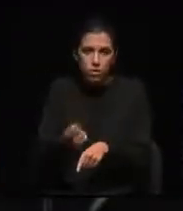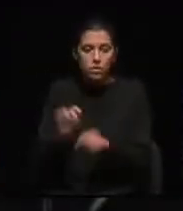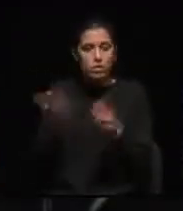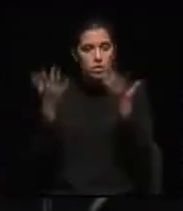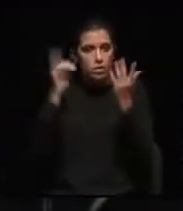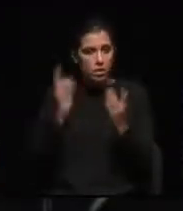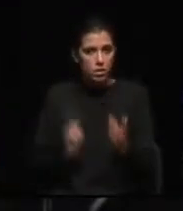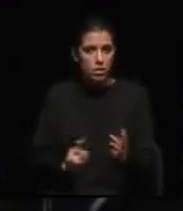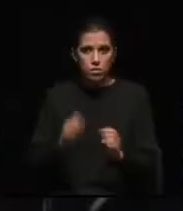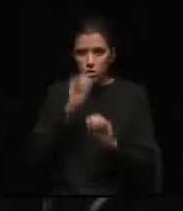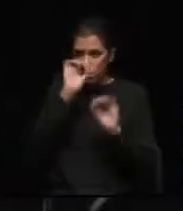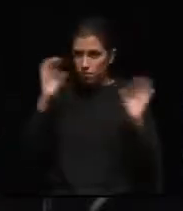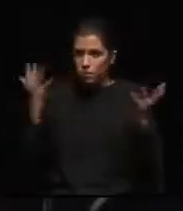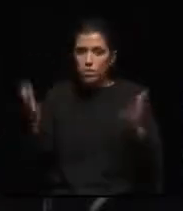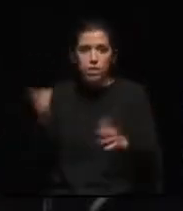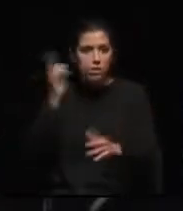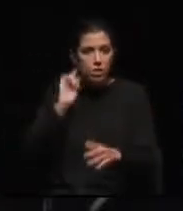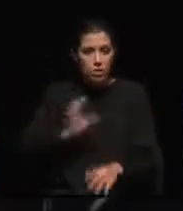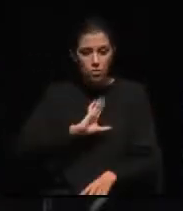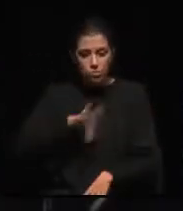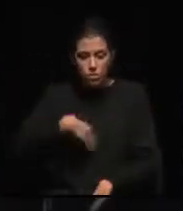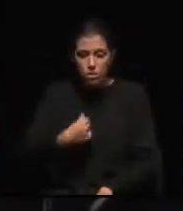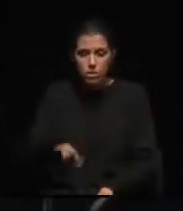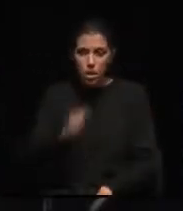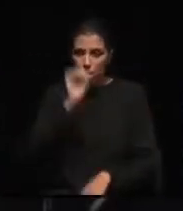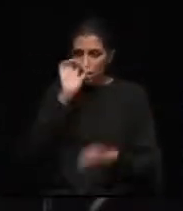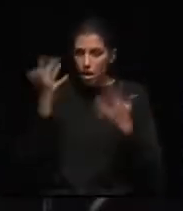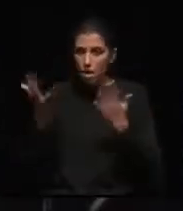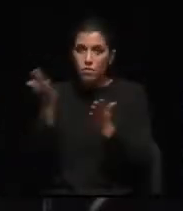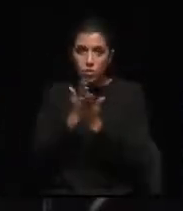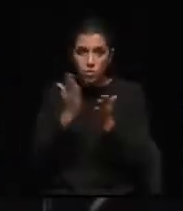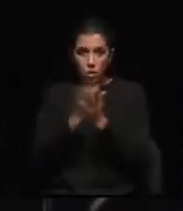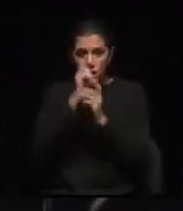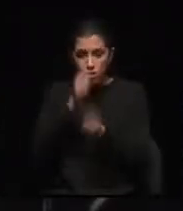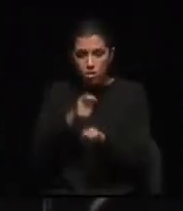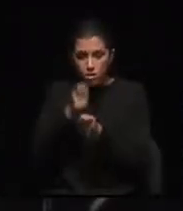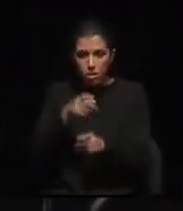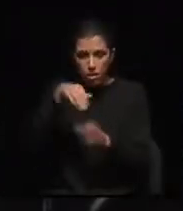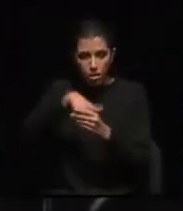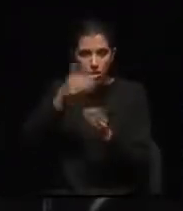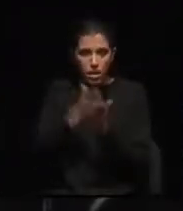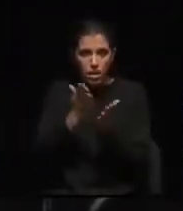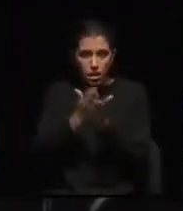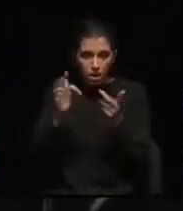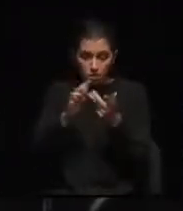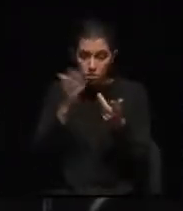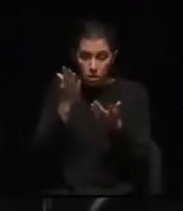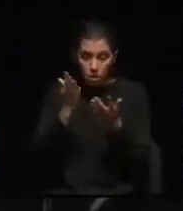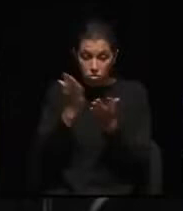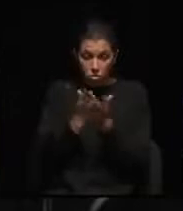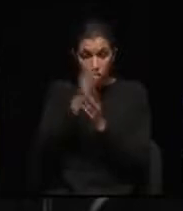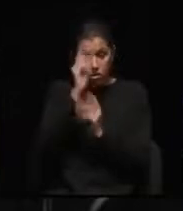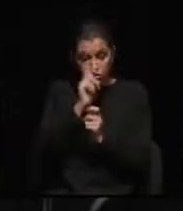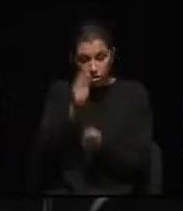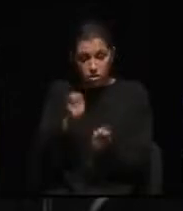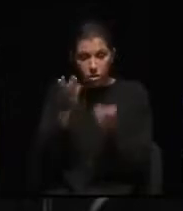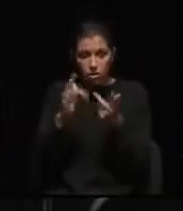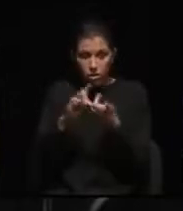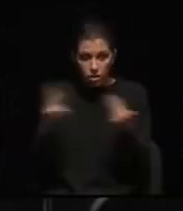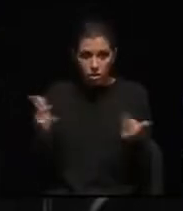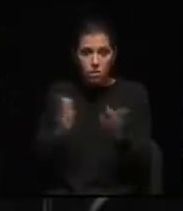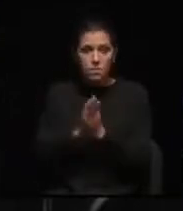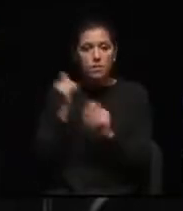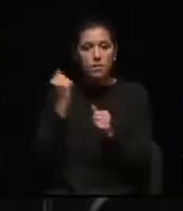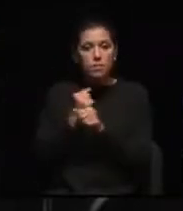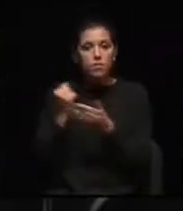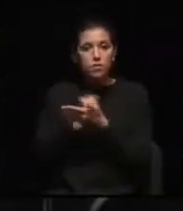Dia Internacional das Florestas, o Dia Mundial da Árvore, a Escola de Jardinagem da Câmara Municipal de Lisboa e todos os trabalhadores dos espaços